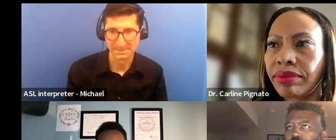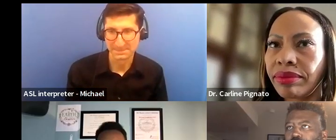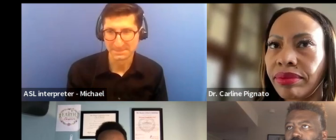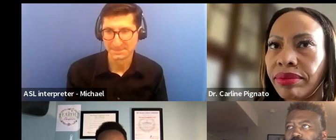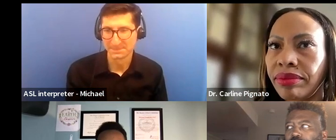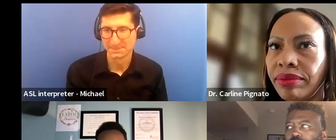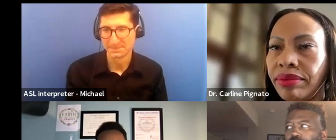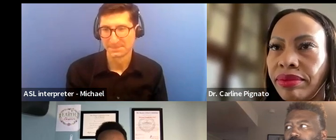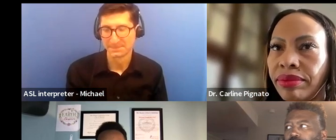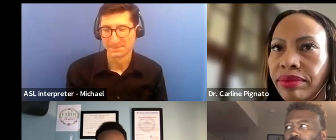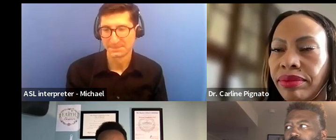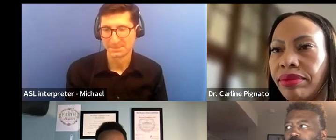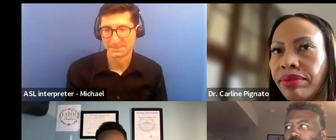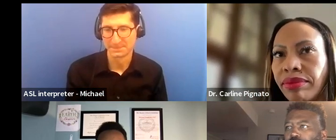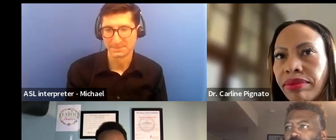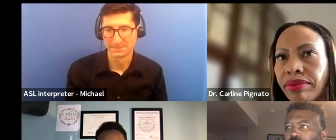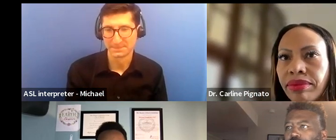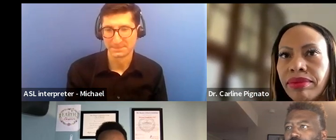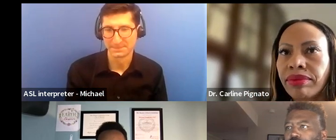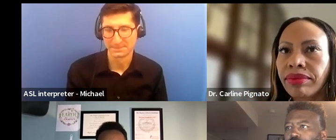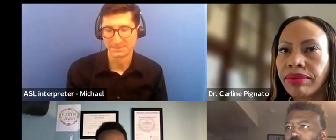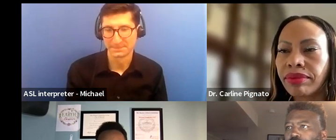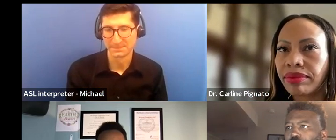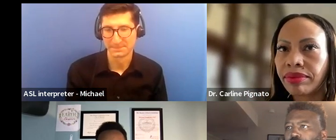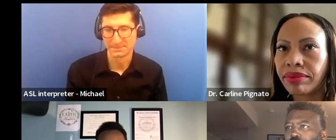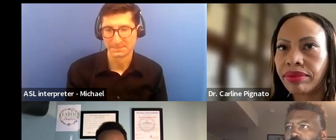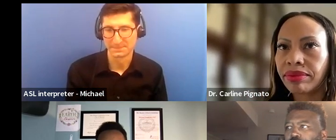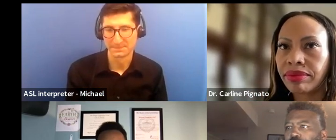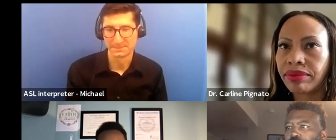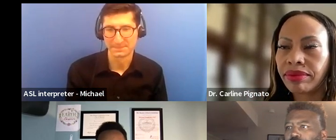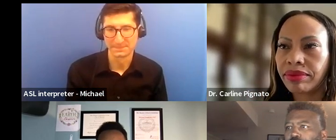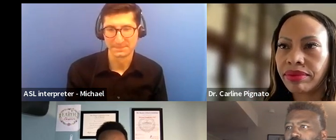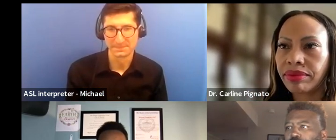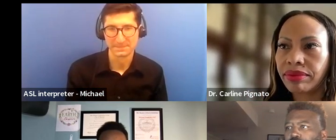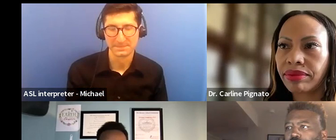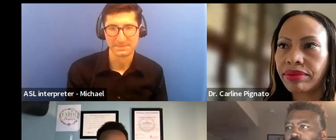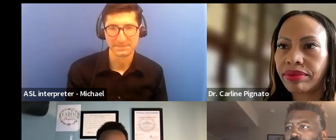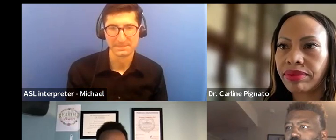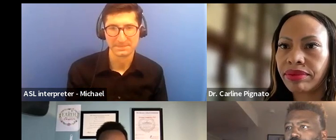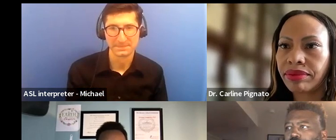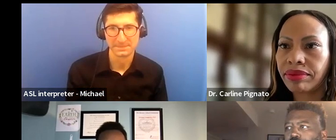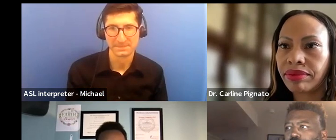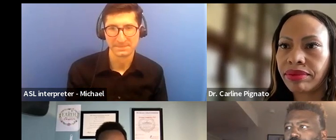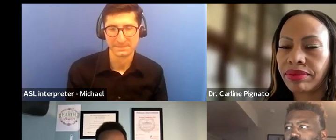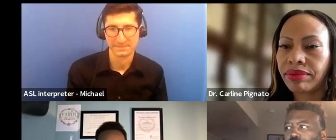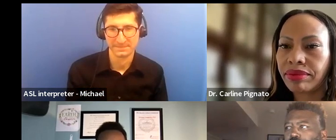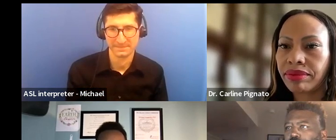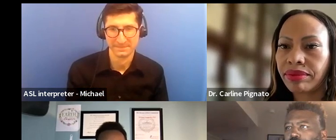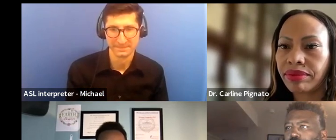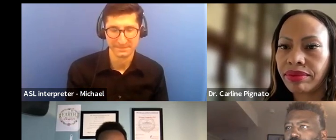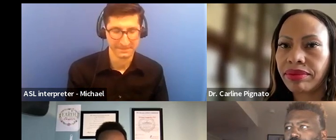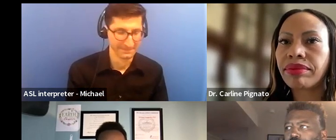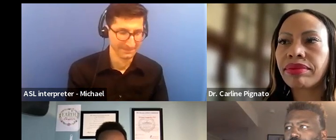acha globo, faz clique sobre aquele pequeno globinho e você tem preferência de língua que é a língua